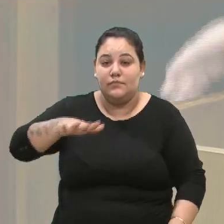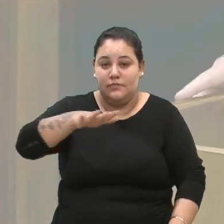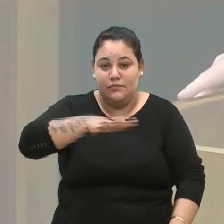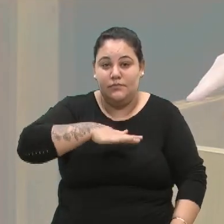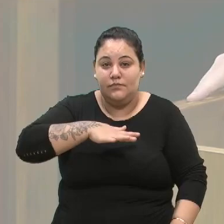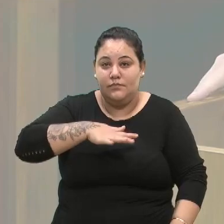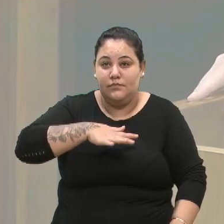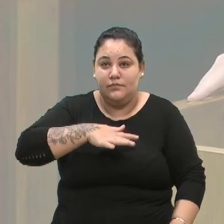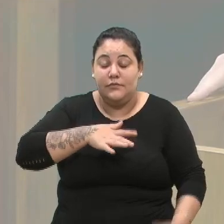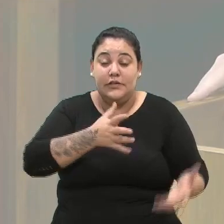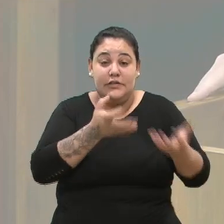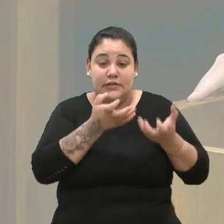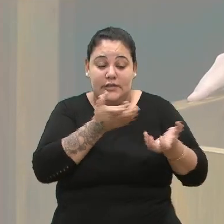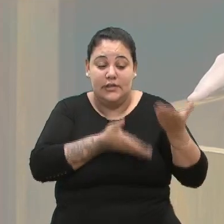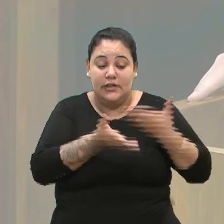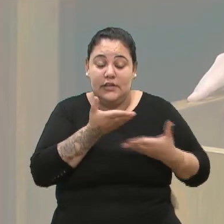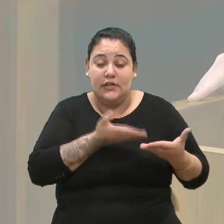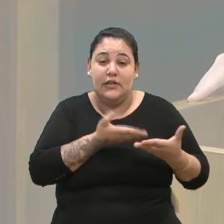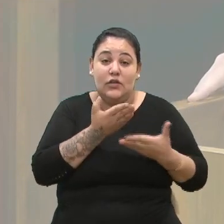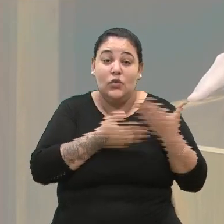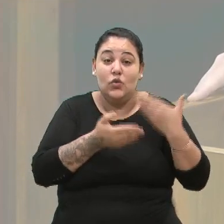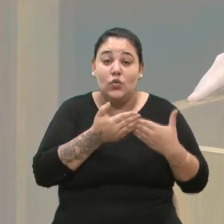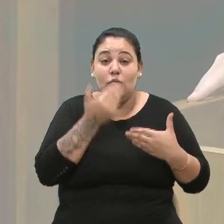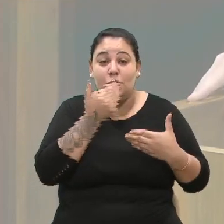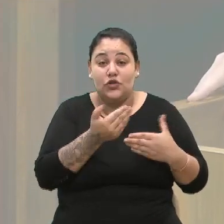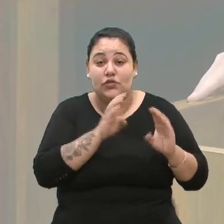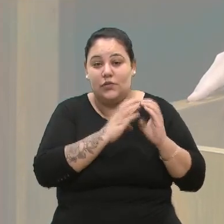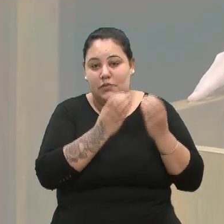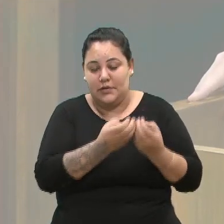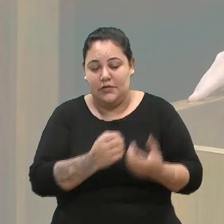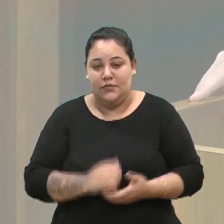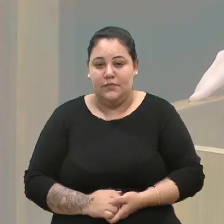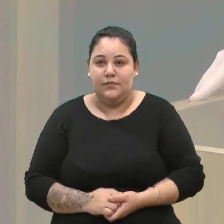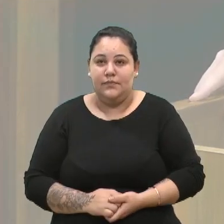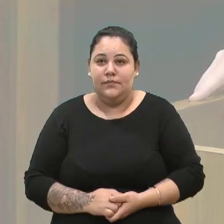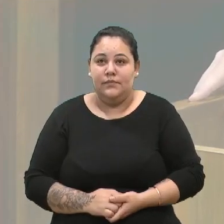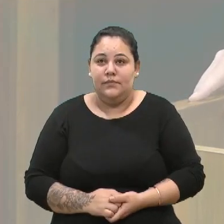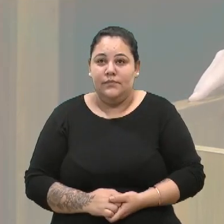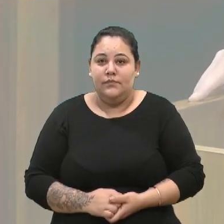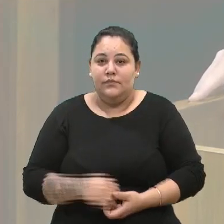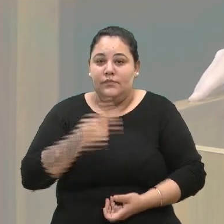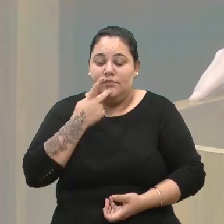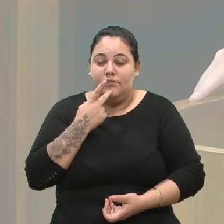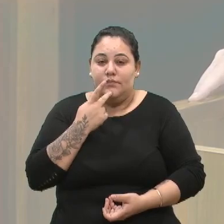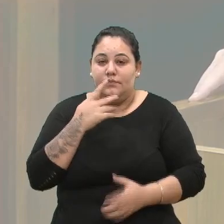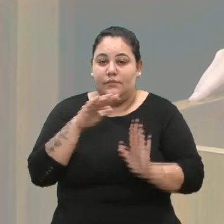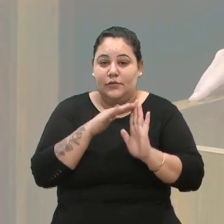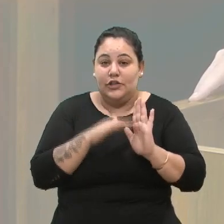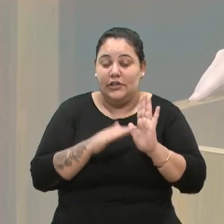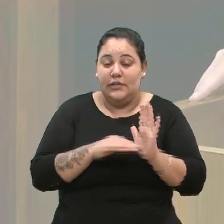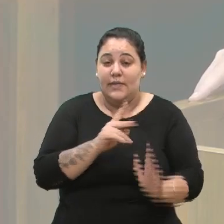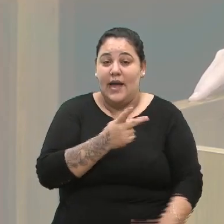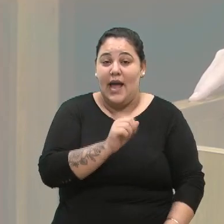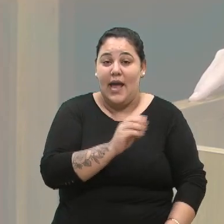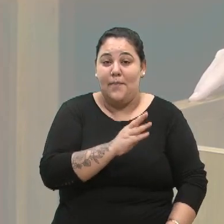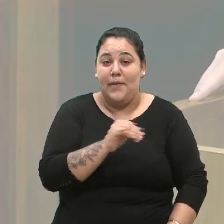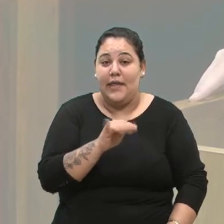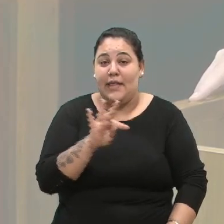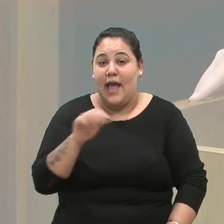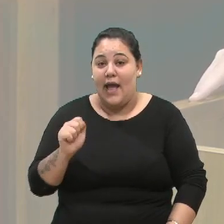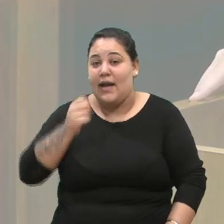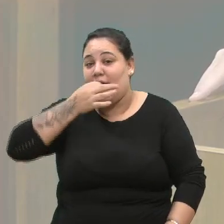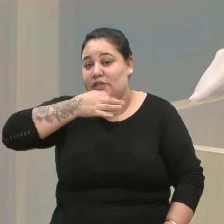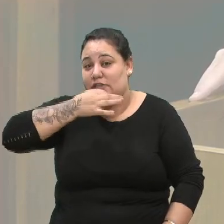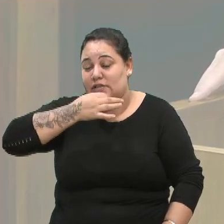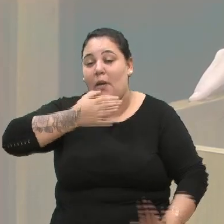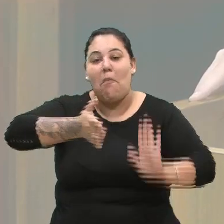procurando atender aí os anseios da nossa comunidade. Destacar, né, o Habita Caxias, um plano importante para Caxias, e toda